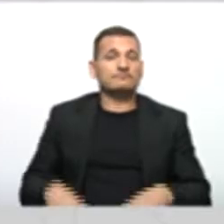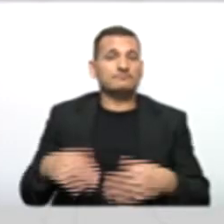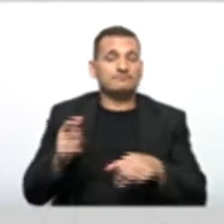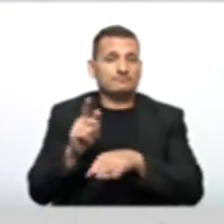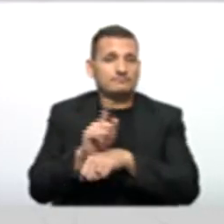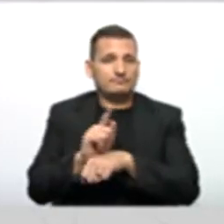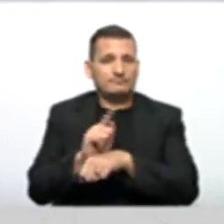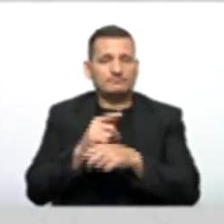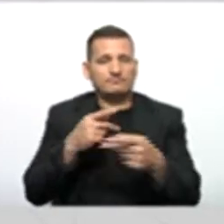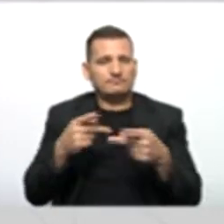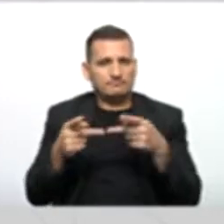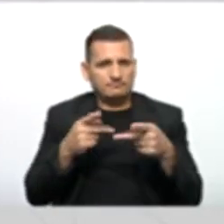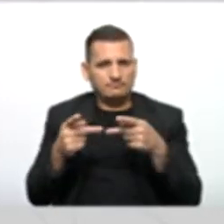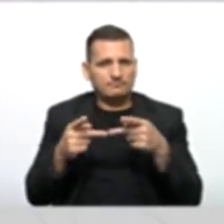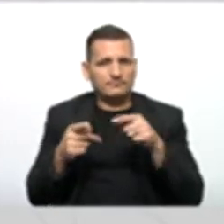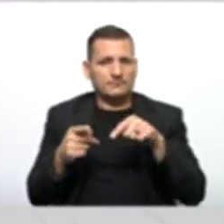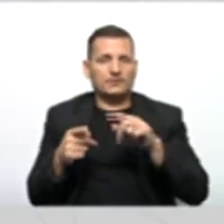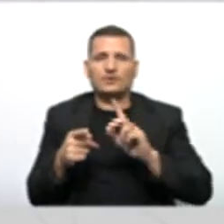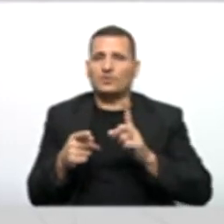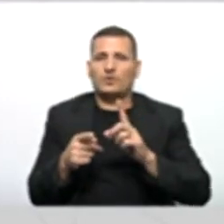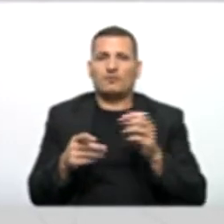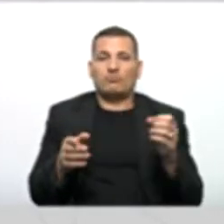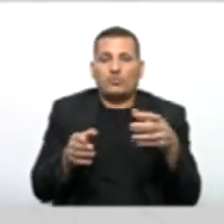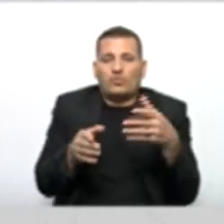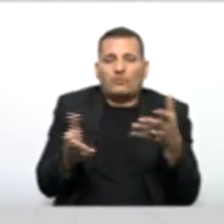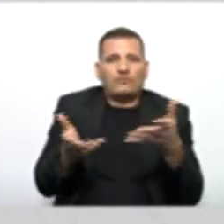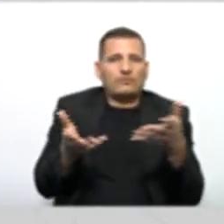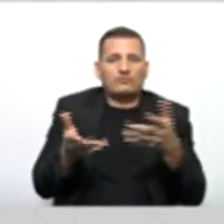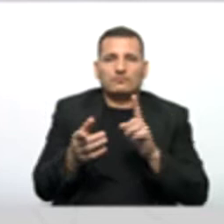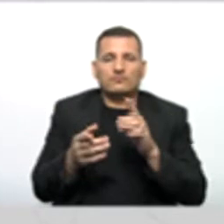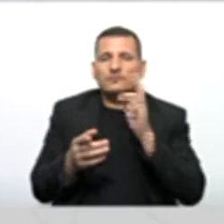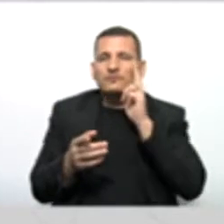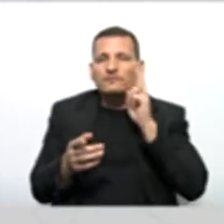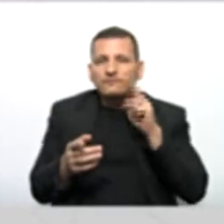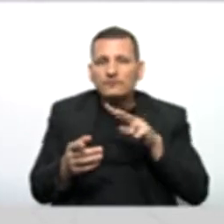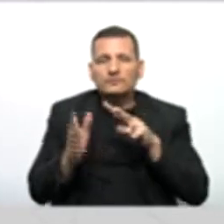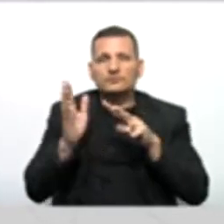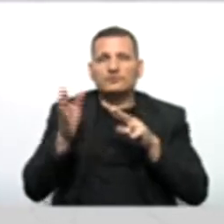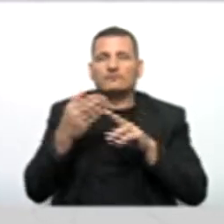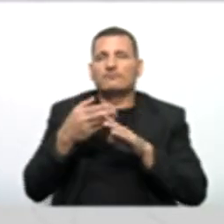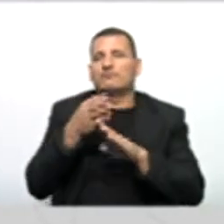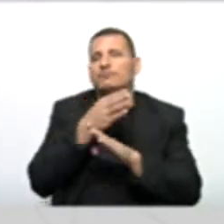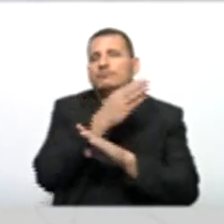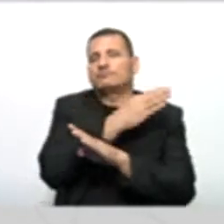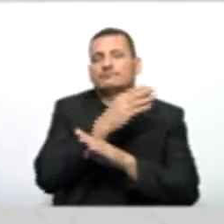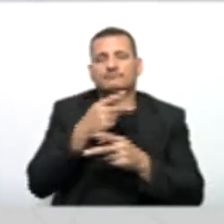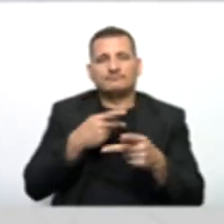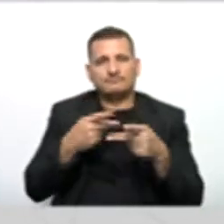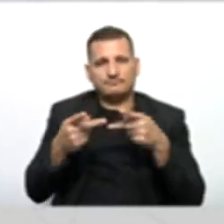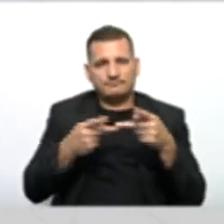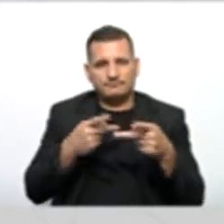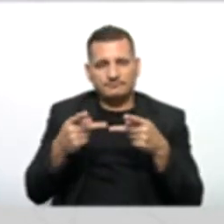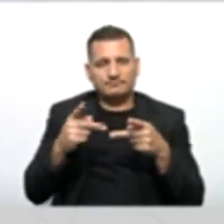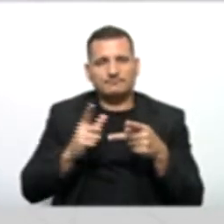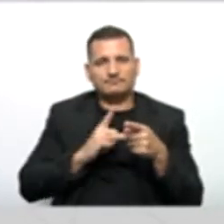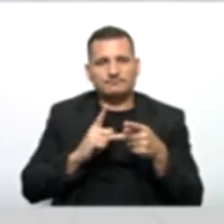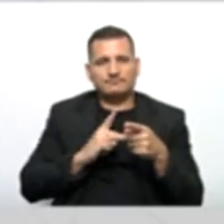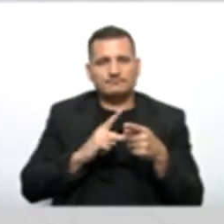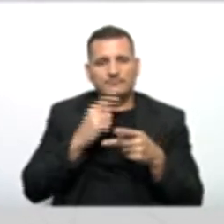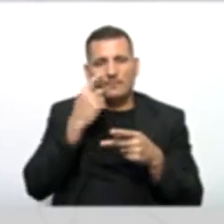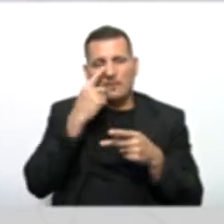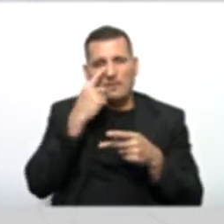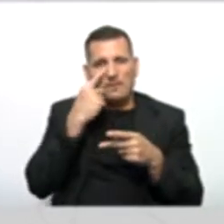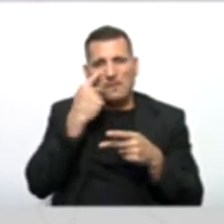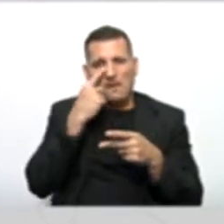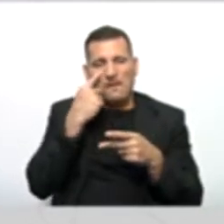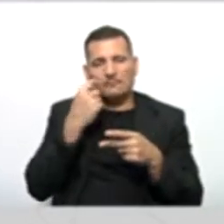de projetos, tá? Não é algo que surgiu de agora, a gente viu que a gente tem projetos ao longo da história aí, e a gente vai ver aqui como que foi que